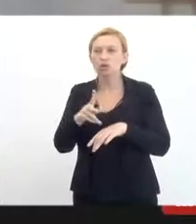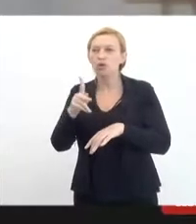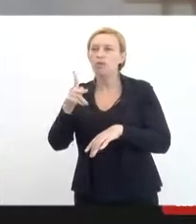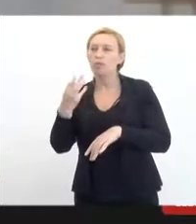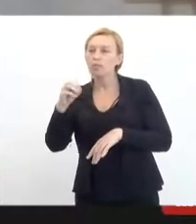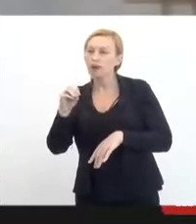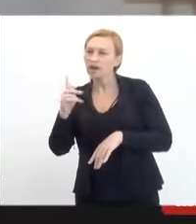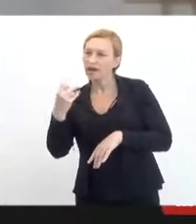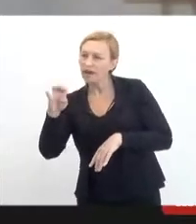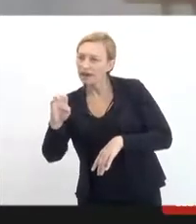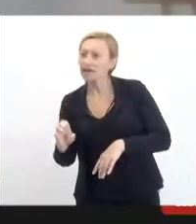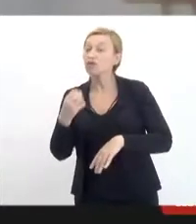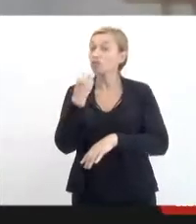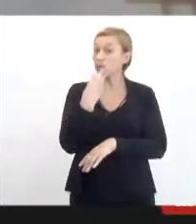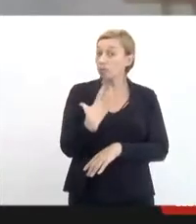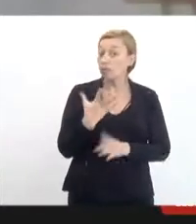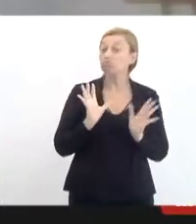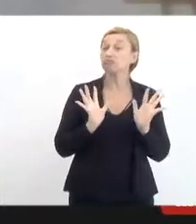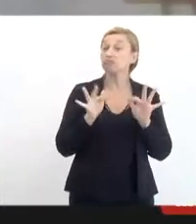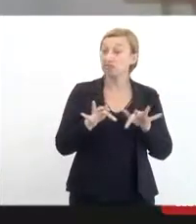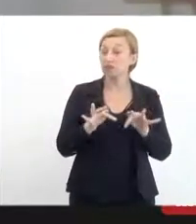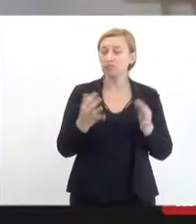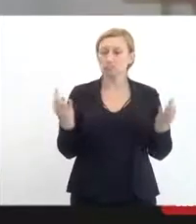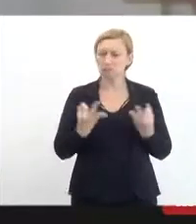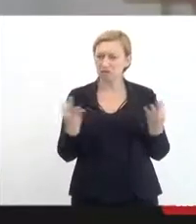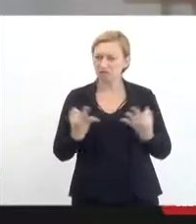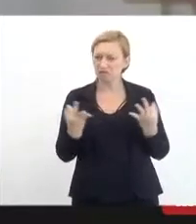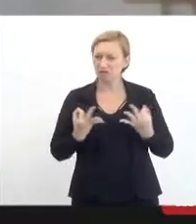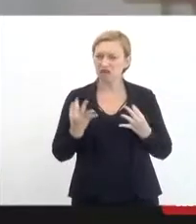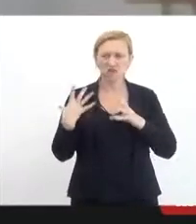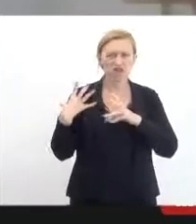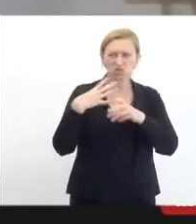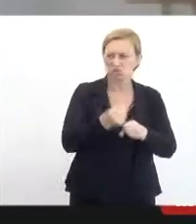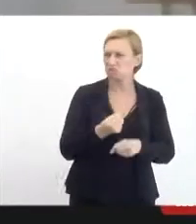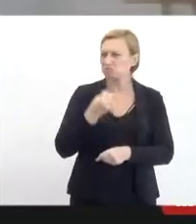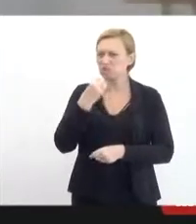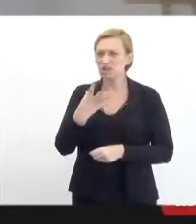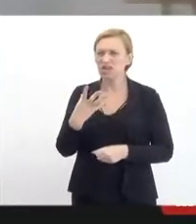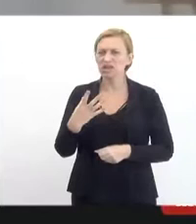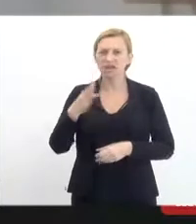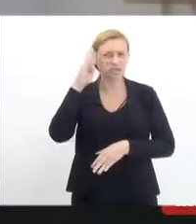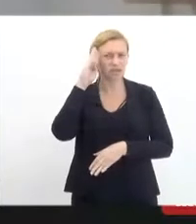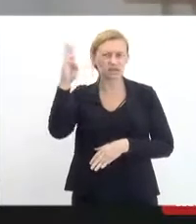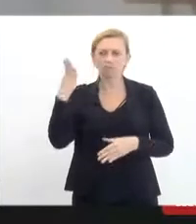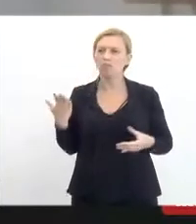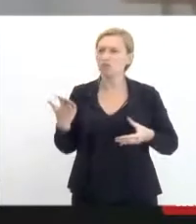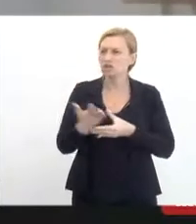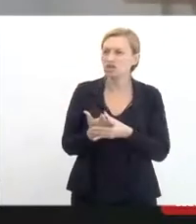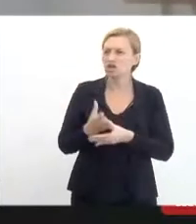foi bastante completa, ele conseguiu resumir bem as principais teses jurídicas que a